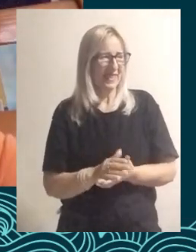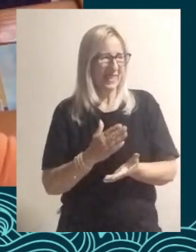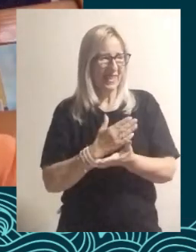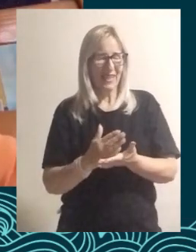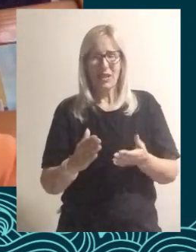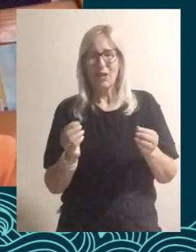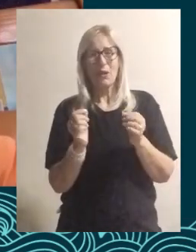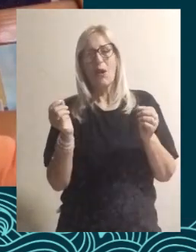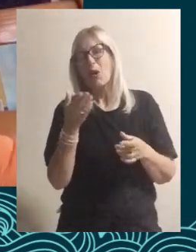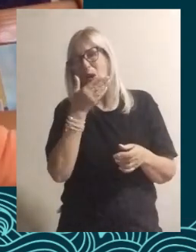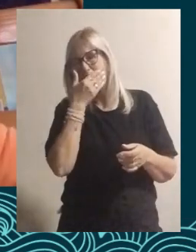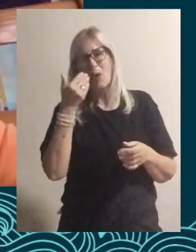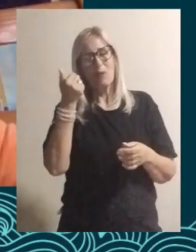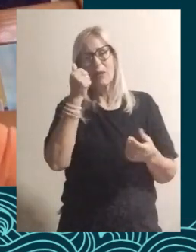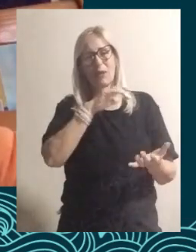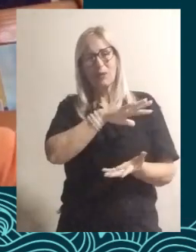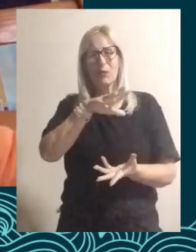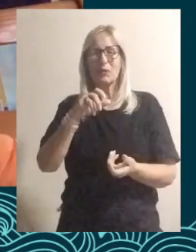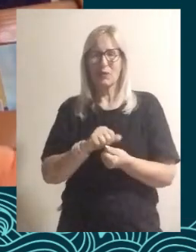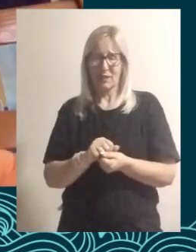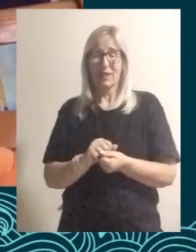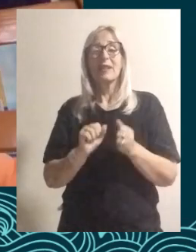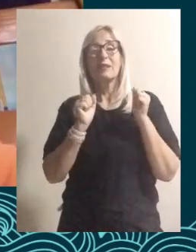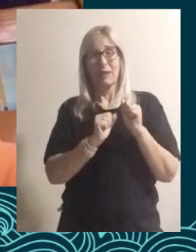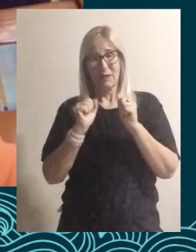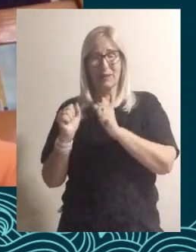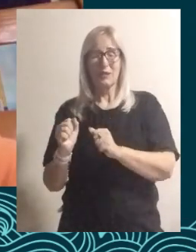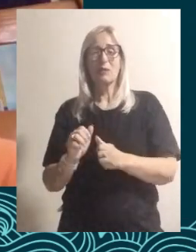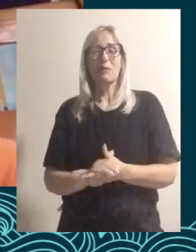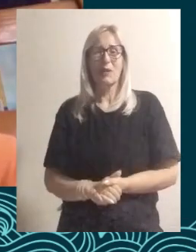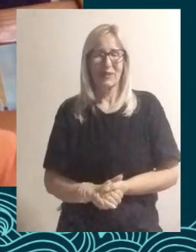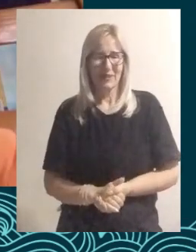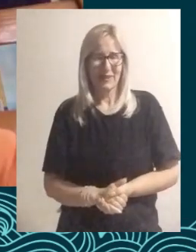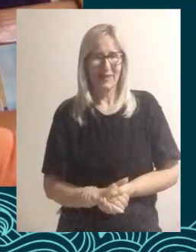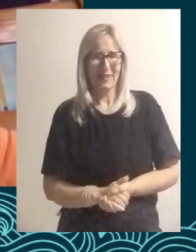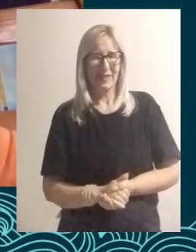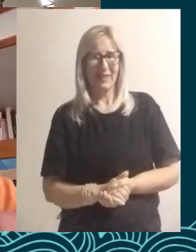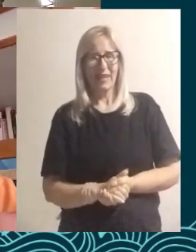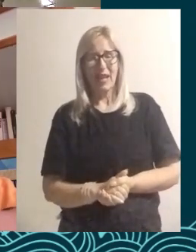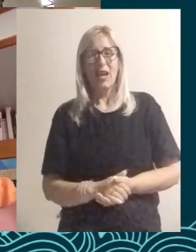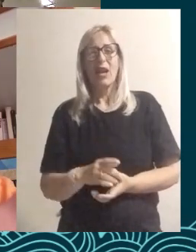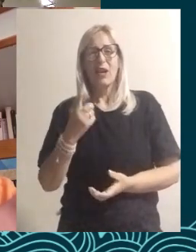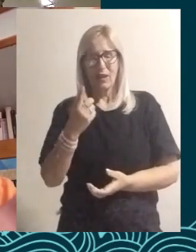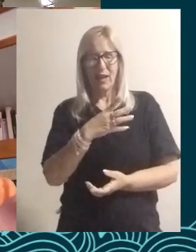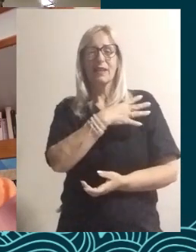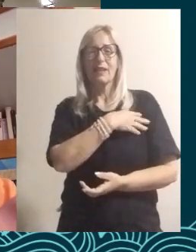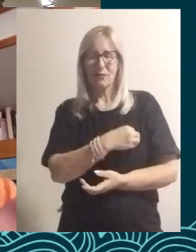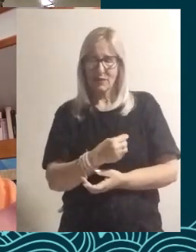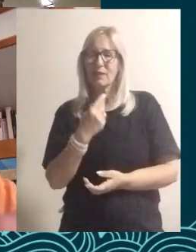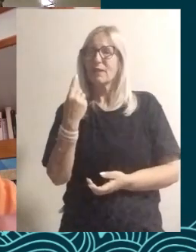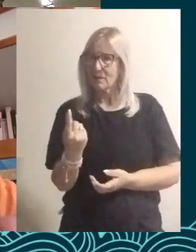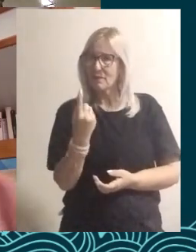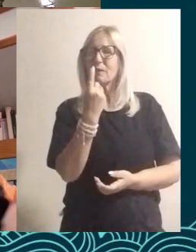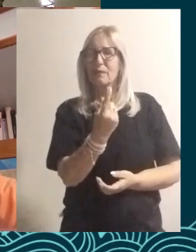E eu acredito que o começo talvez não seja o melhor dos mundos, mas a gente faz como a gente pode. Cada Eu acho fase. que